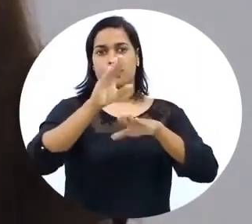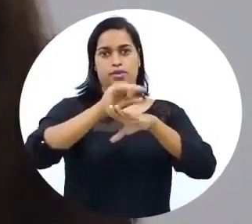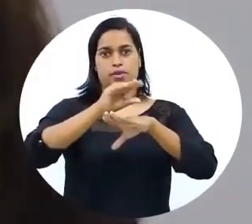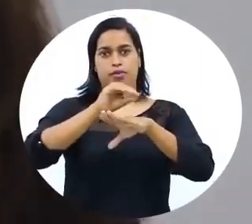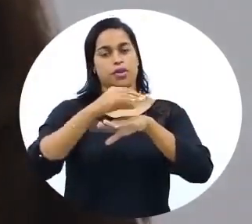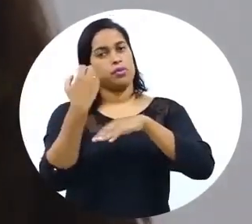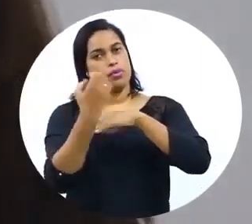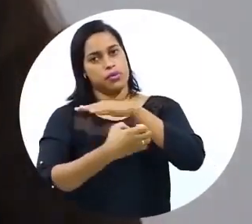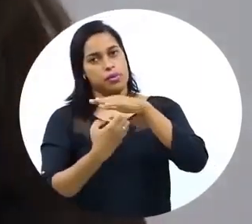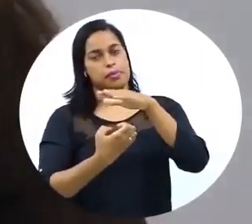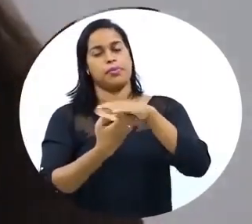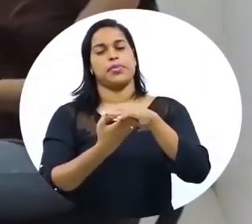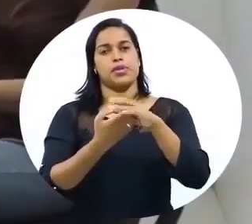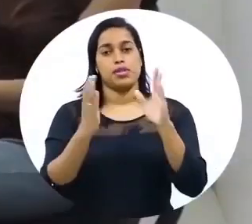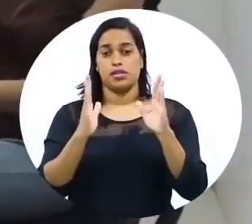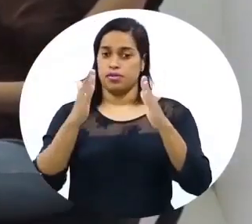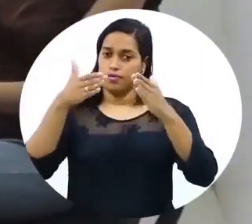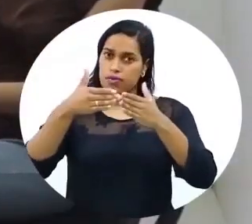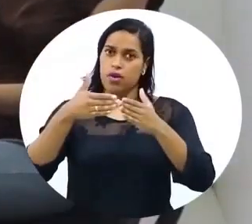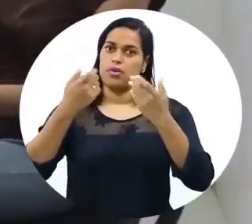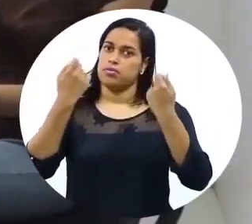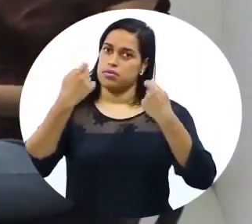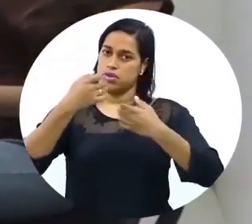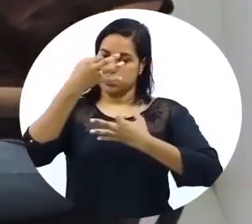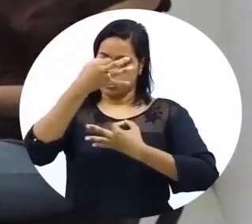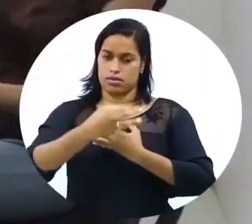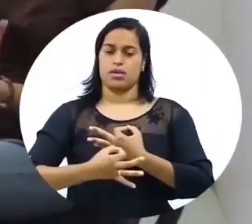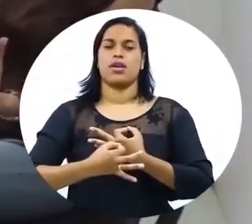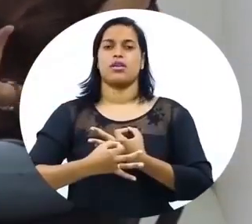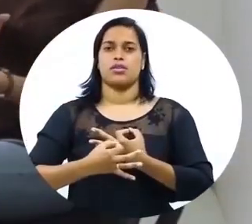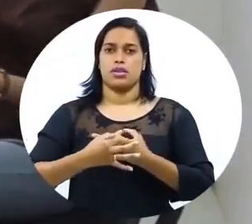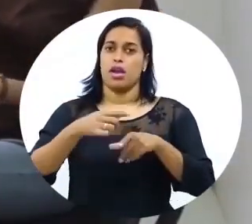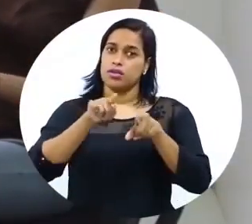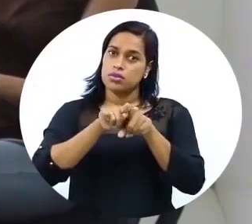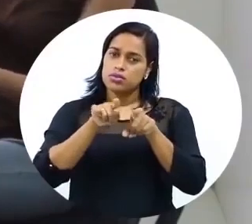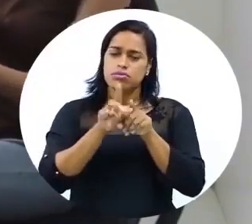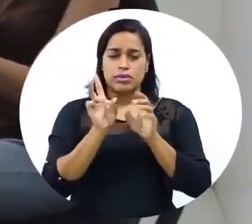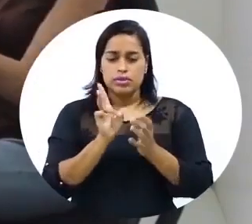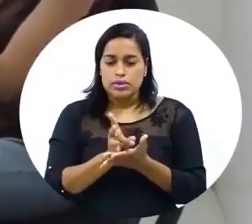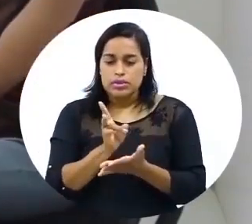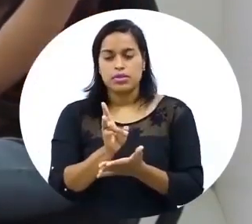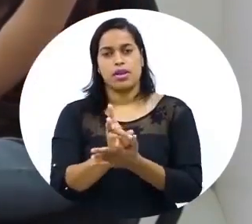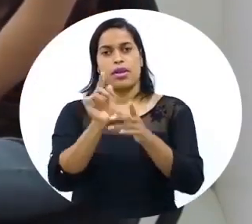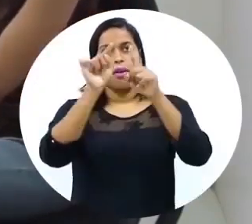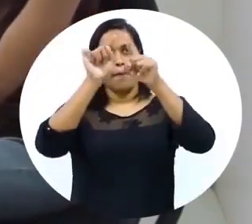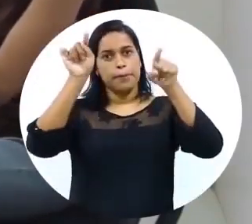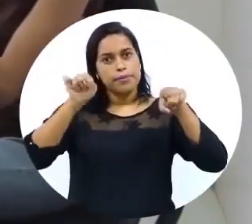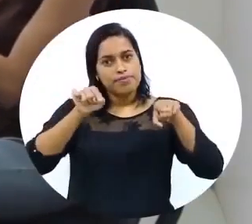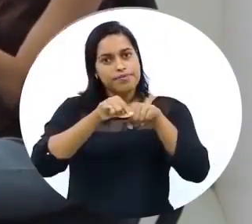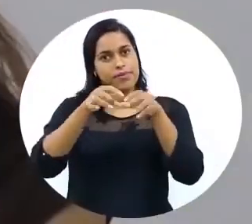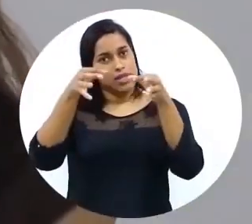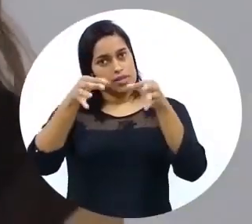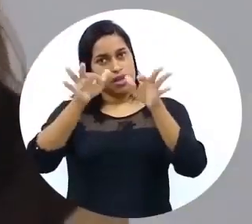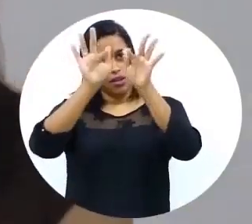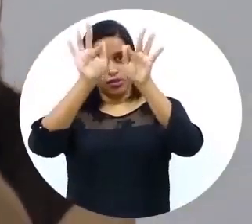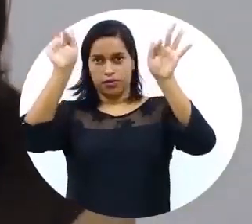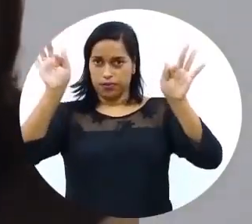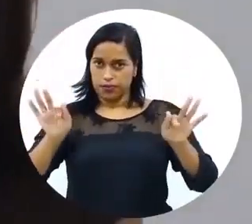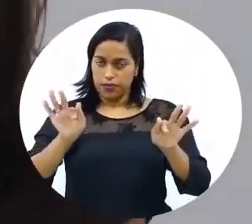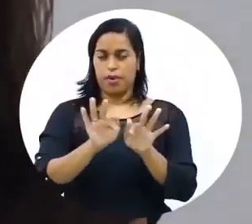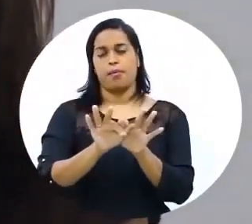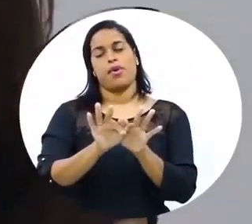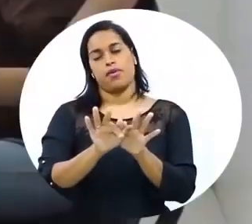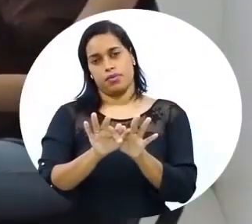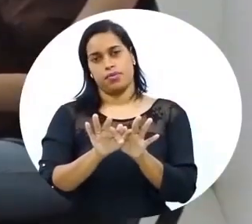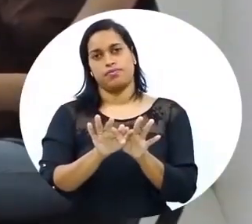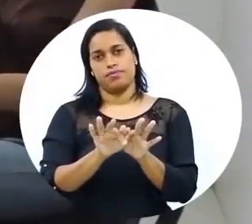para uma empresa mais tradicional, eu tenho que estar também com uma foto mais tradicional. Um chazinho para a gente continuar,